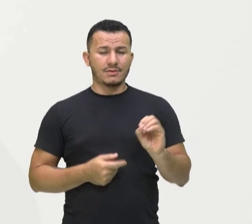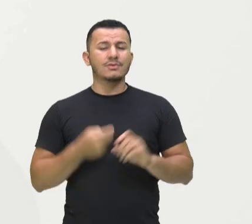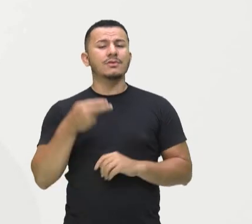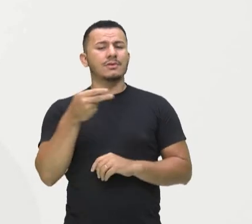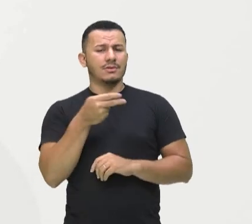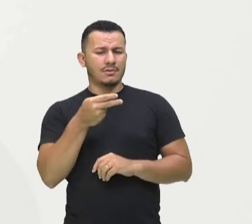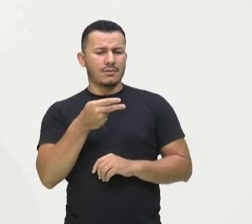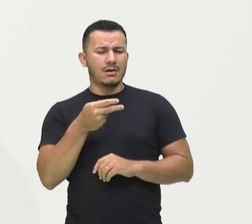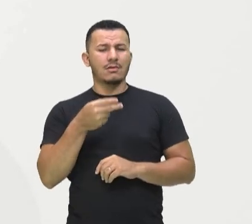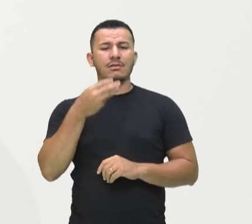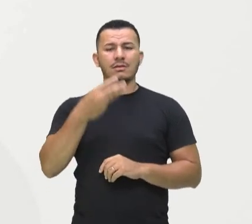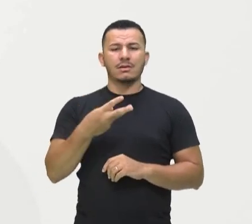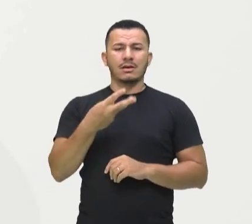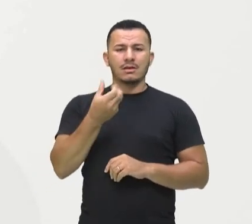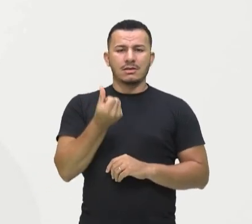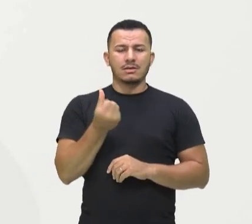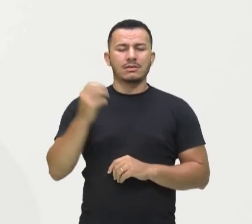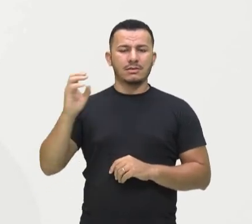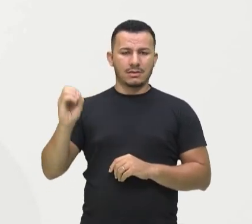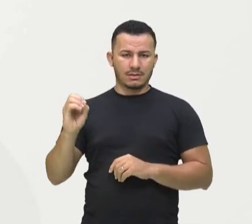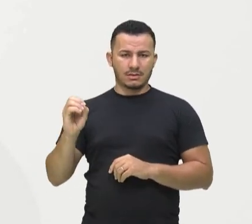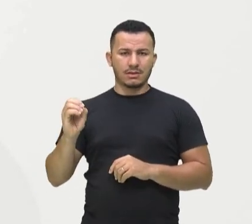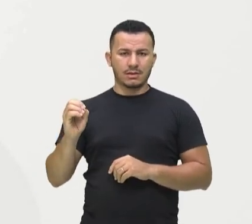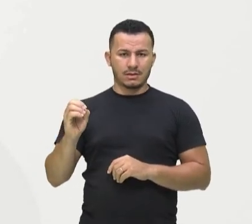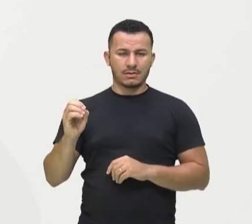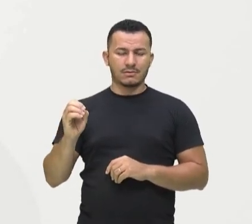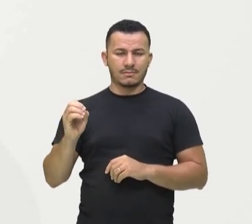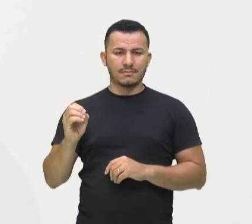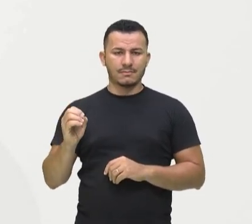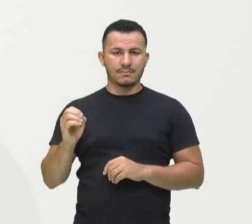igual a 360